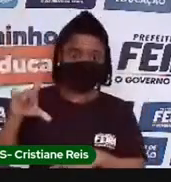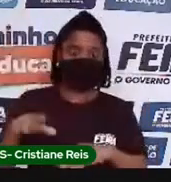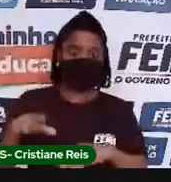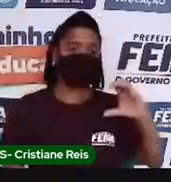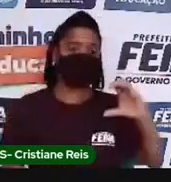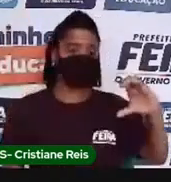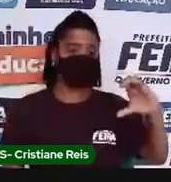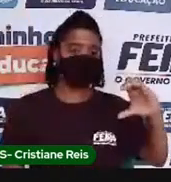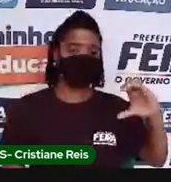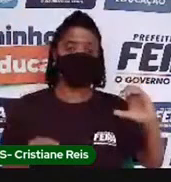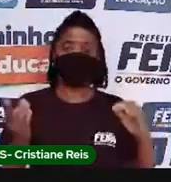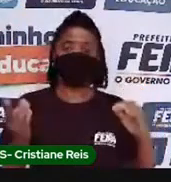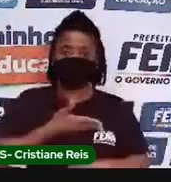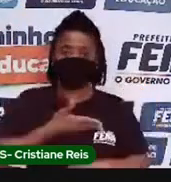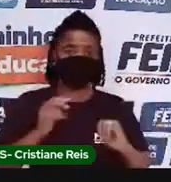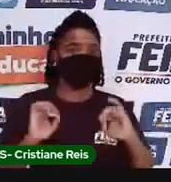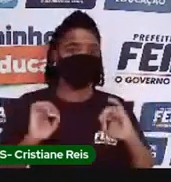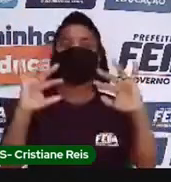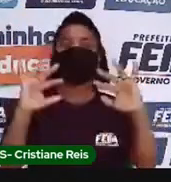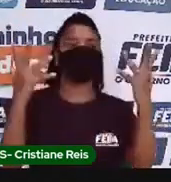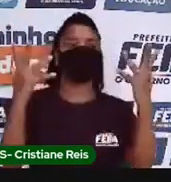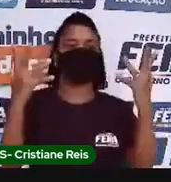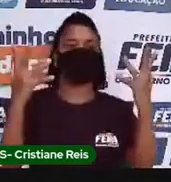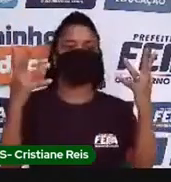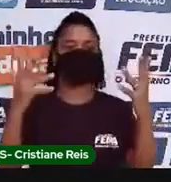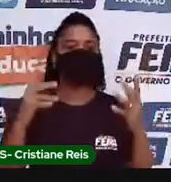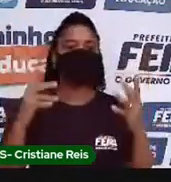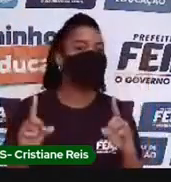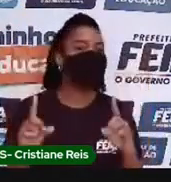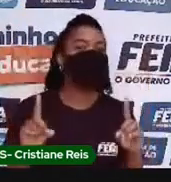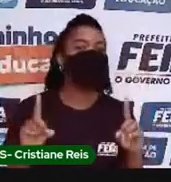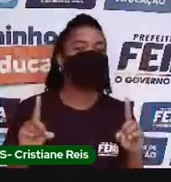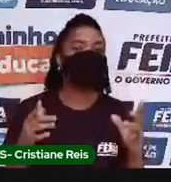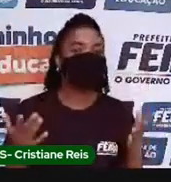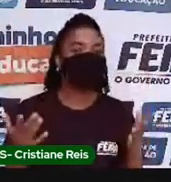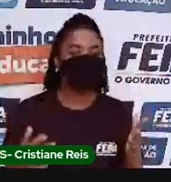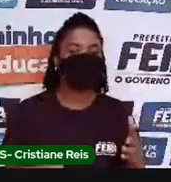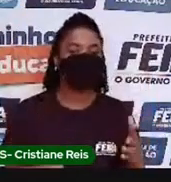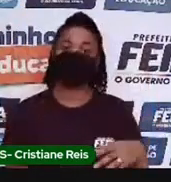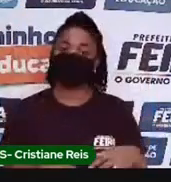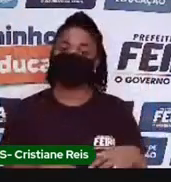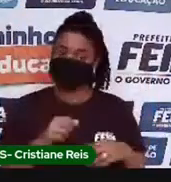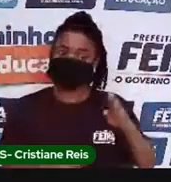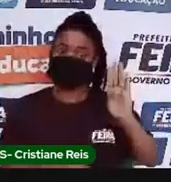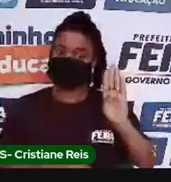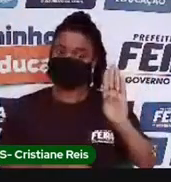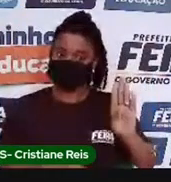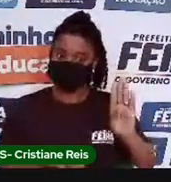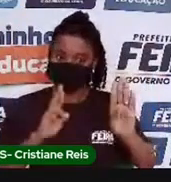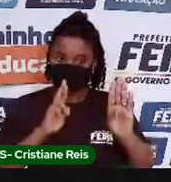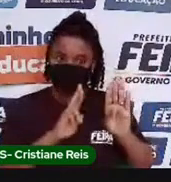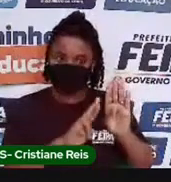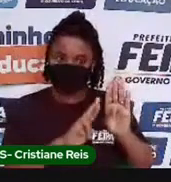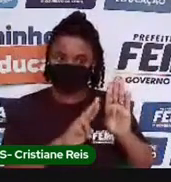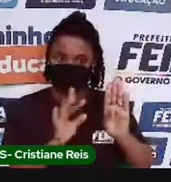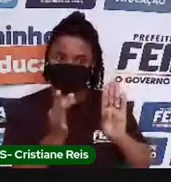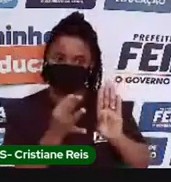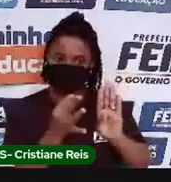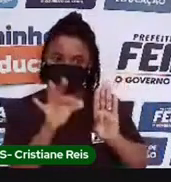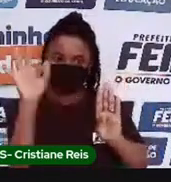Vamos lá? Se você respondeu a alternativa B, você acertou. Mais uma